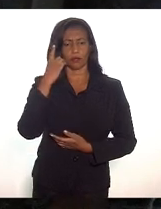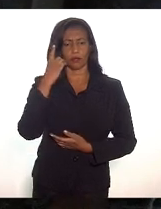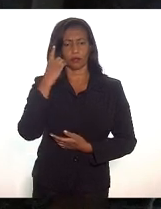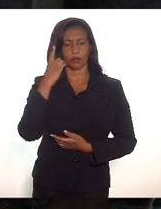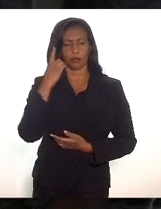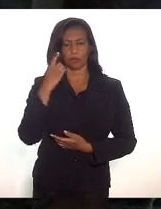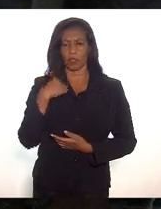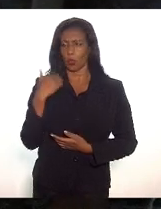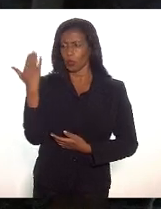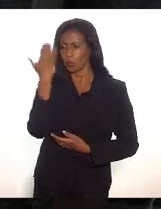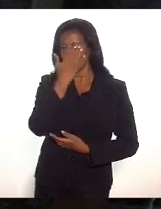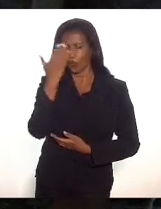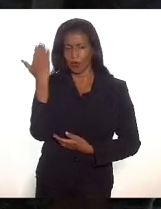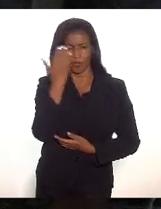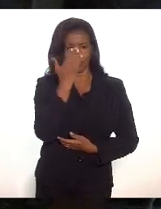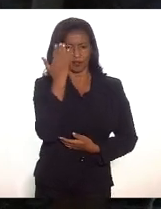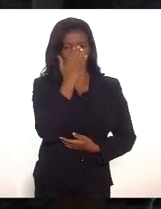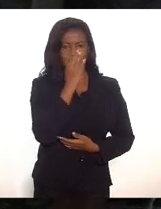Não estou vendo ele aqui,